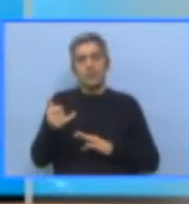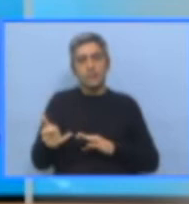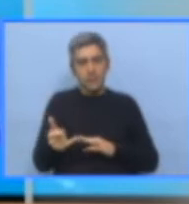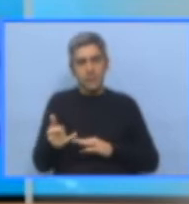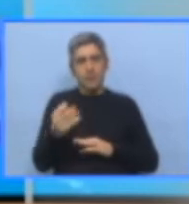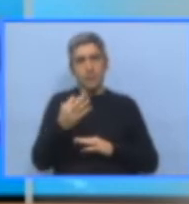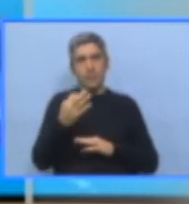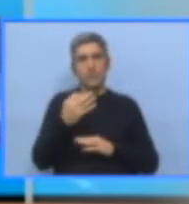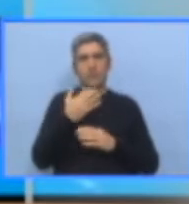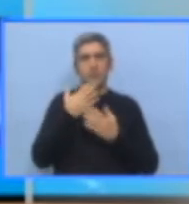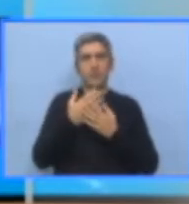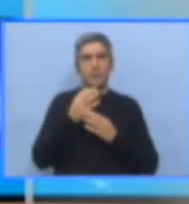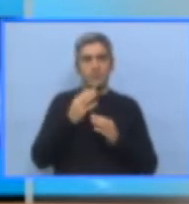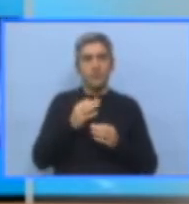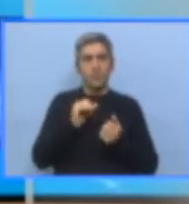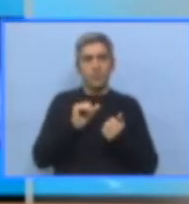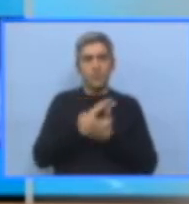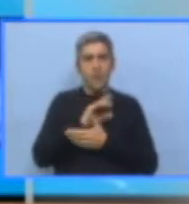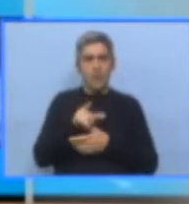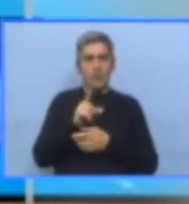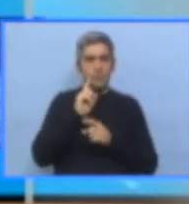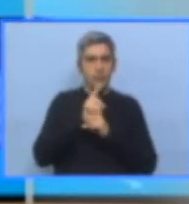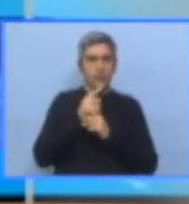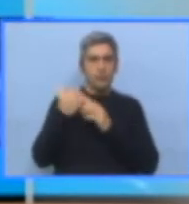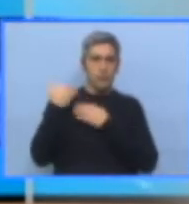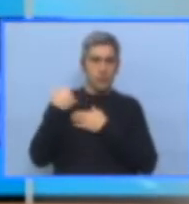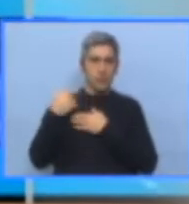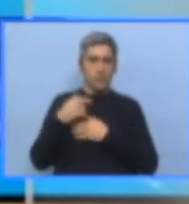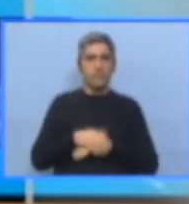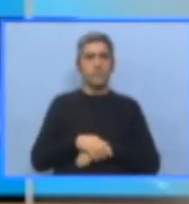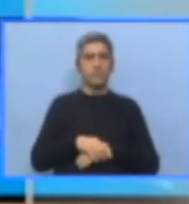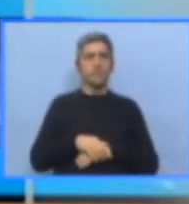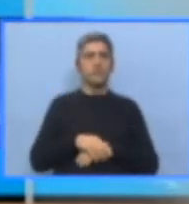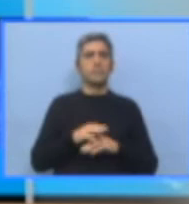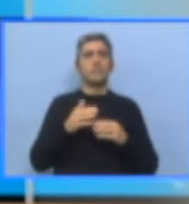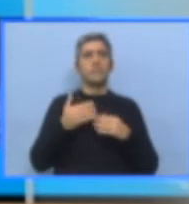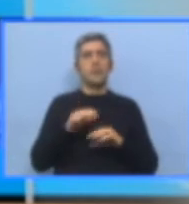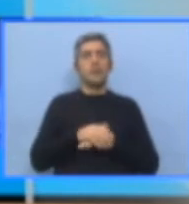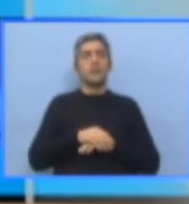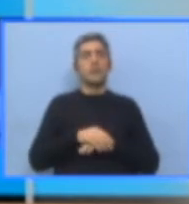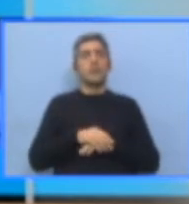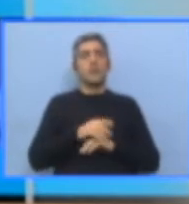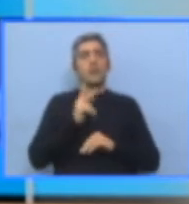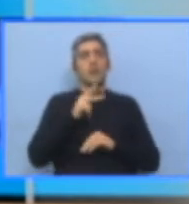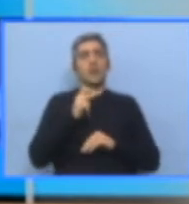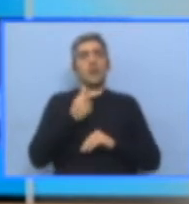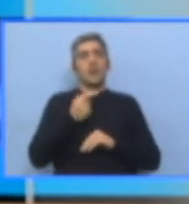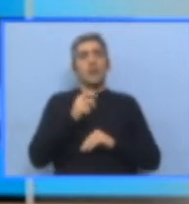no fundo implicou o mesmo jornal e os mesmos responsáveis. Mas a Catherine